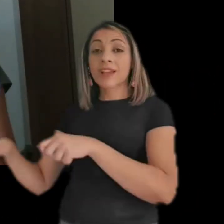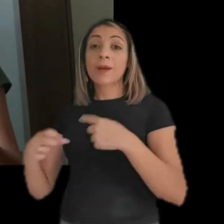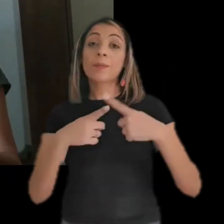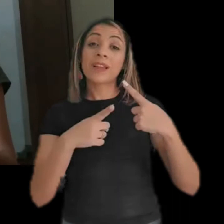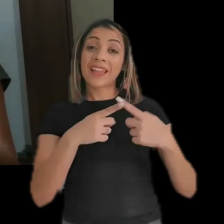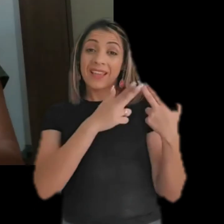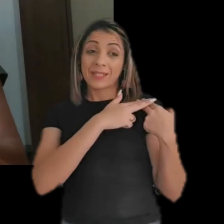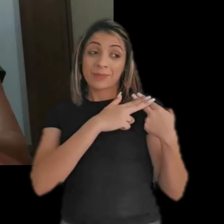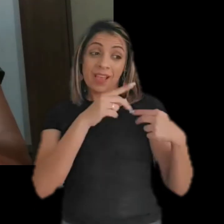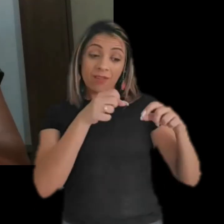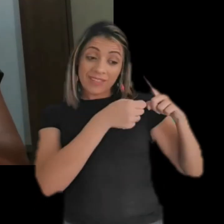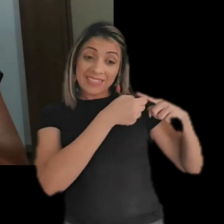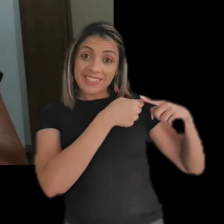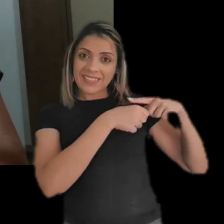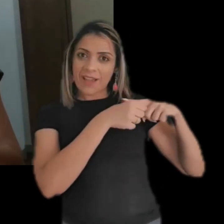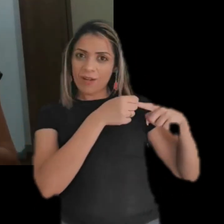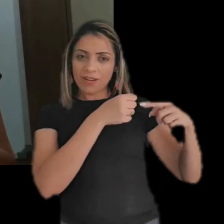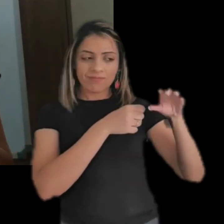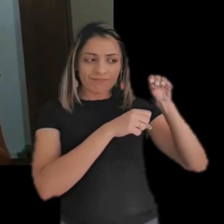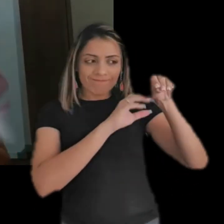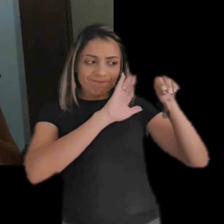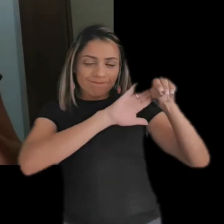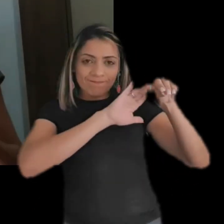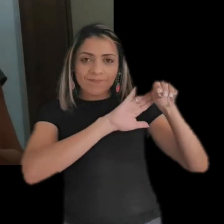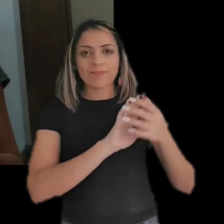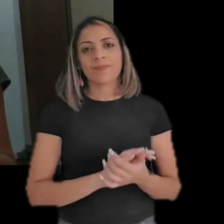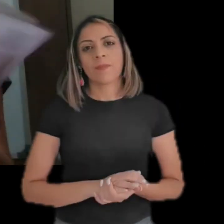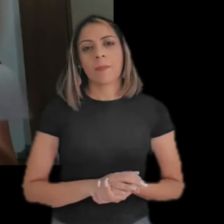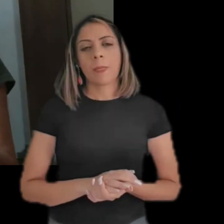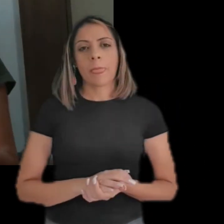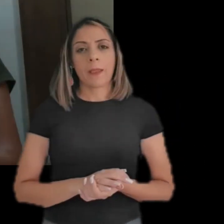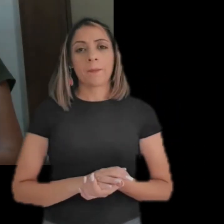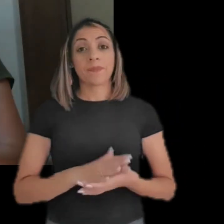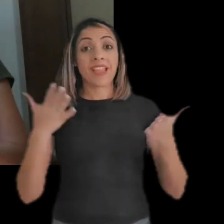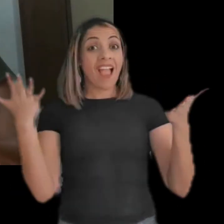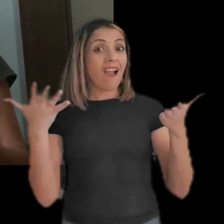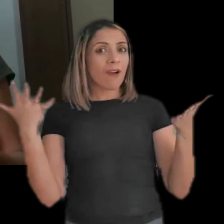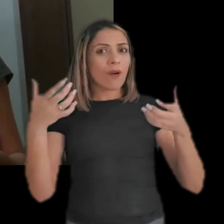bem? Passando então agora para a audição.